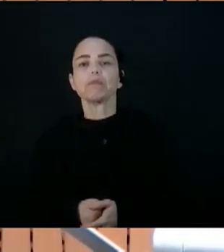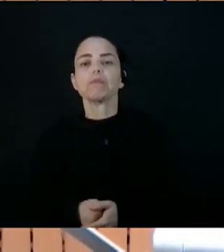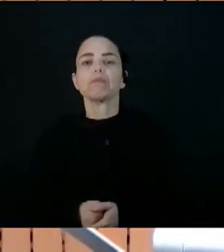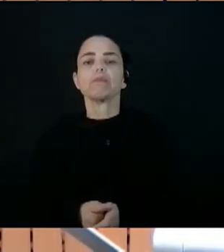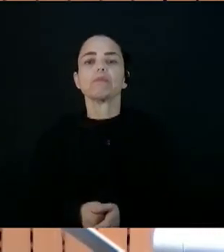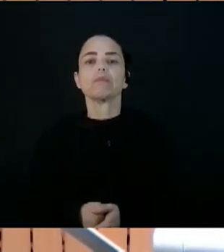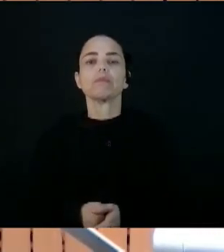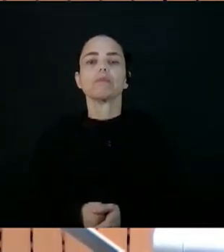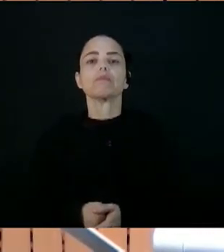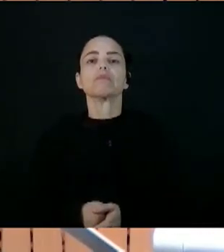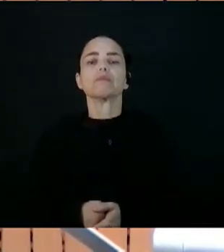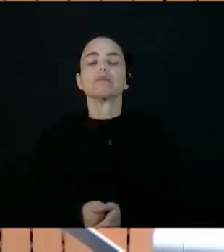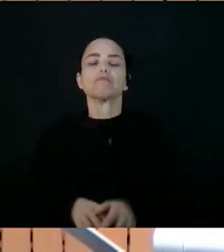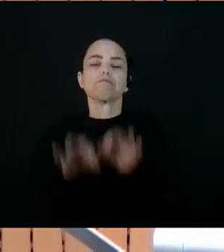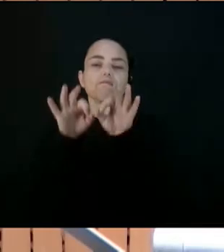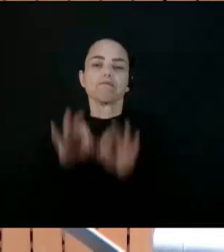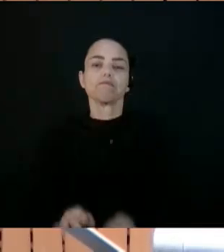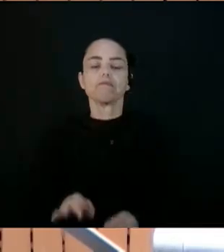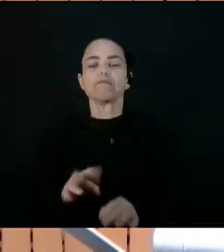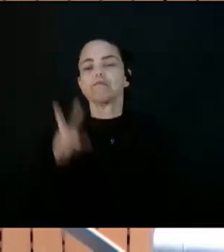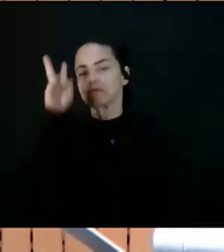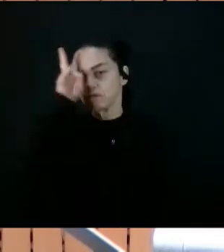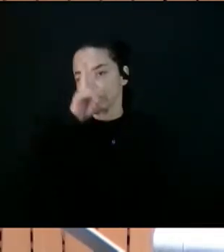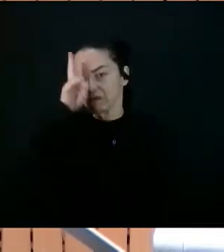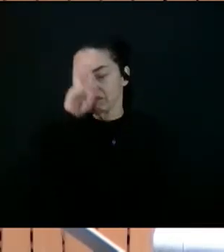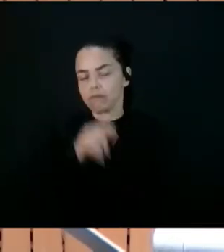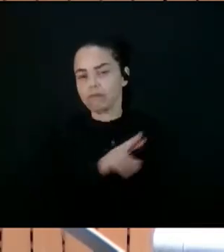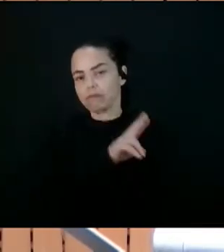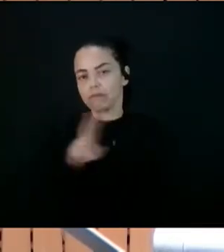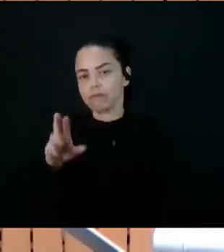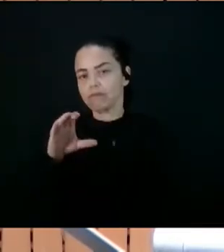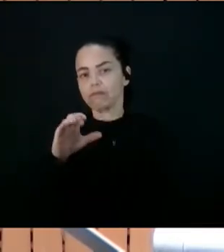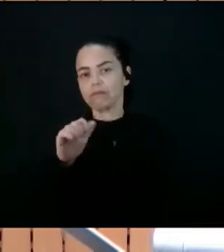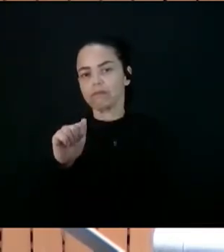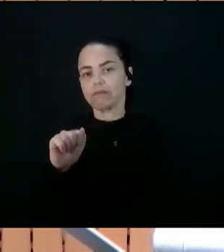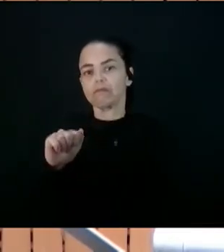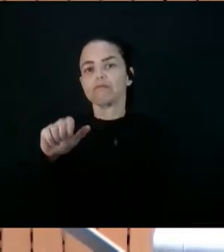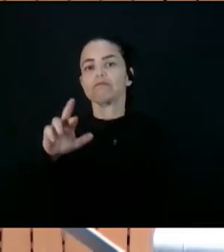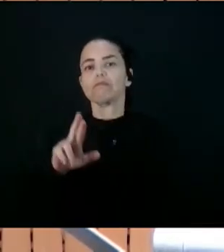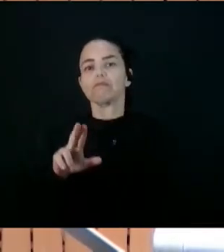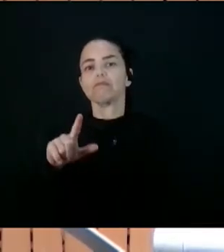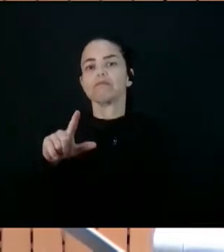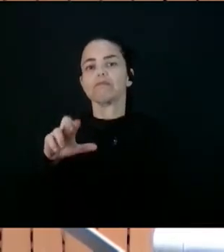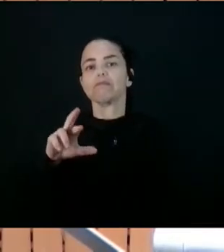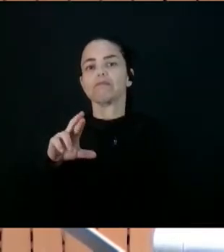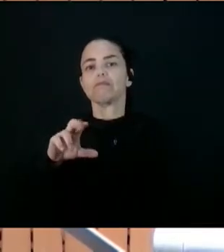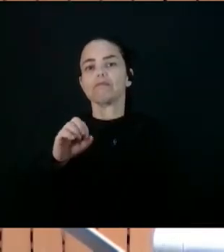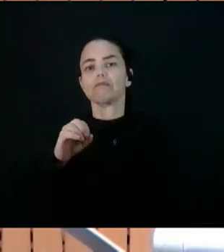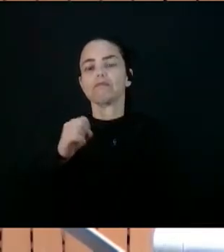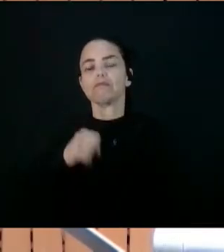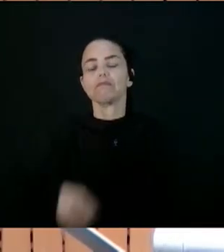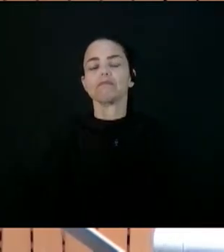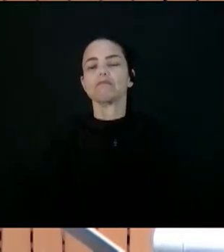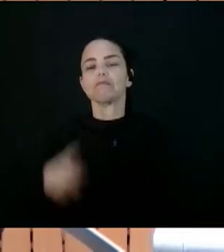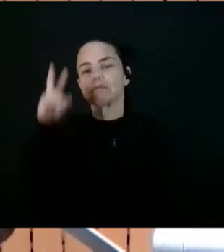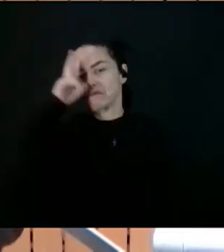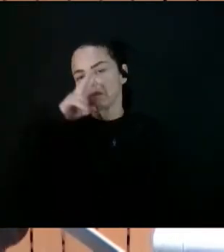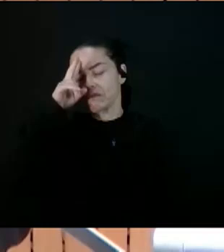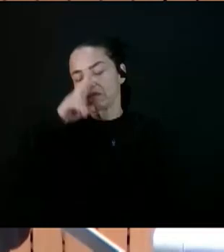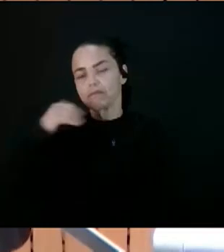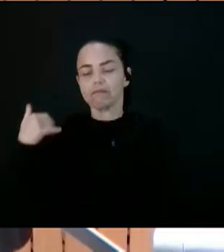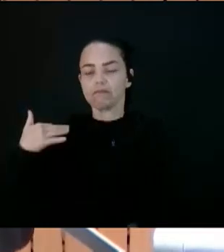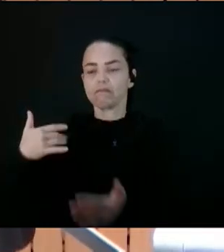E, certamente, o nome do Carlos Francisco Signorelli já está escrito na história de Campinas. Mas